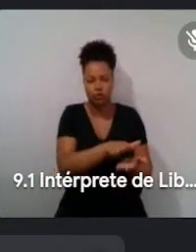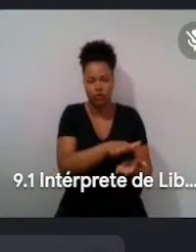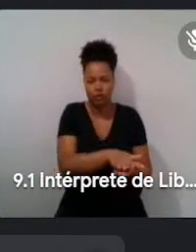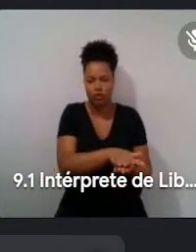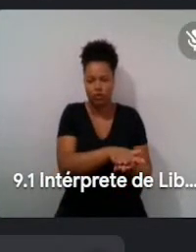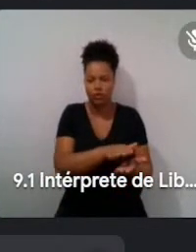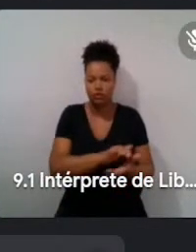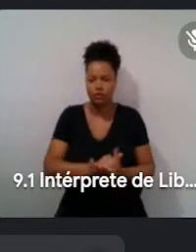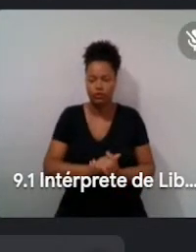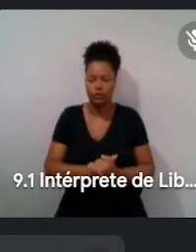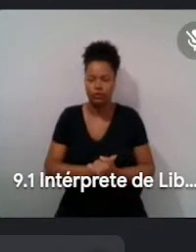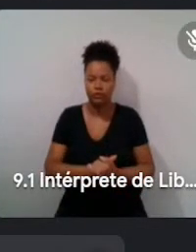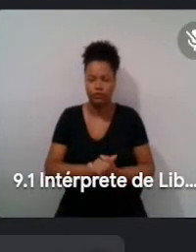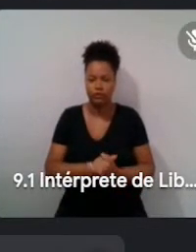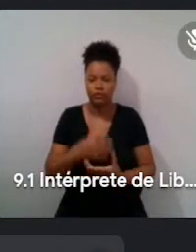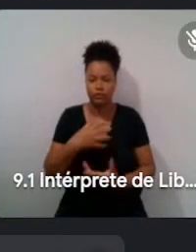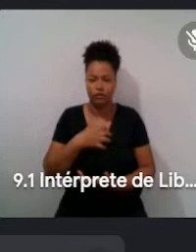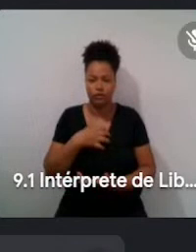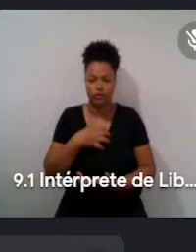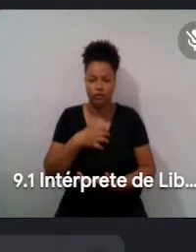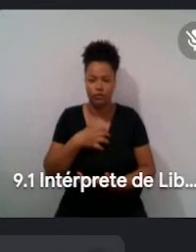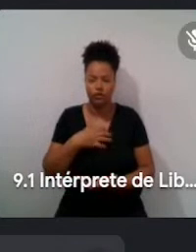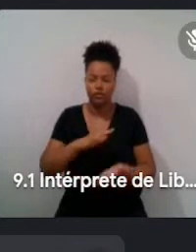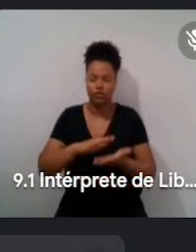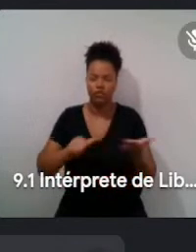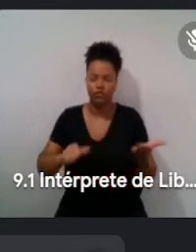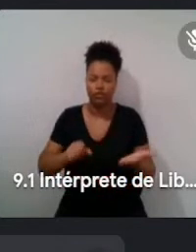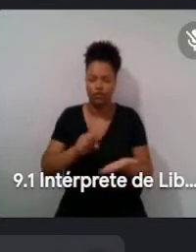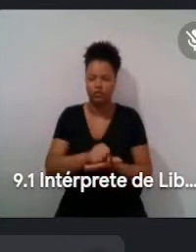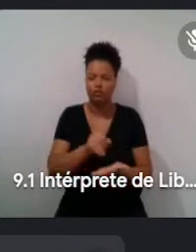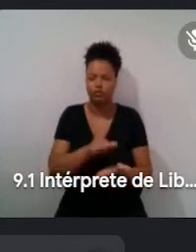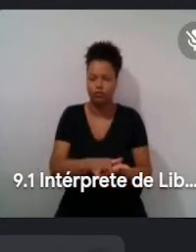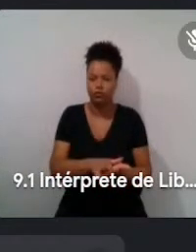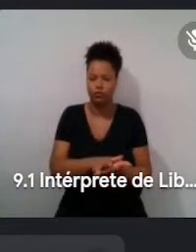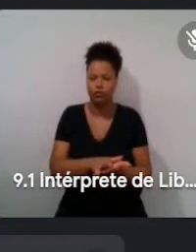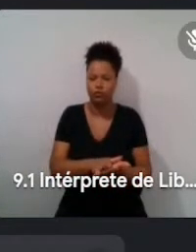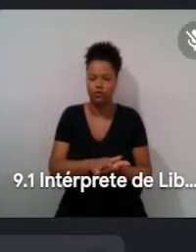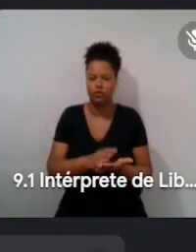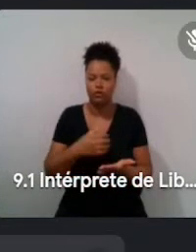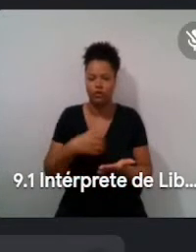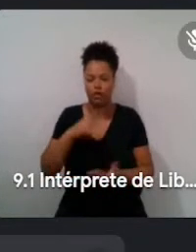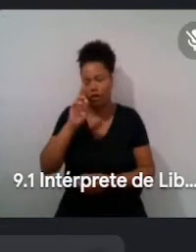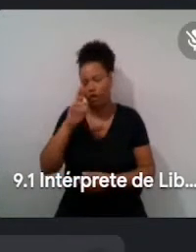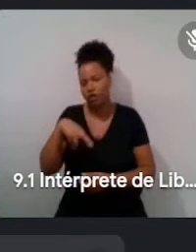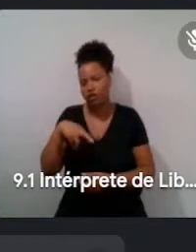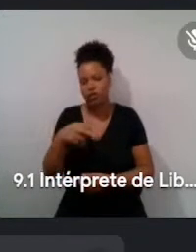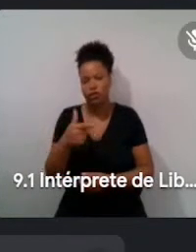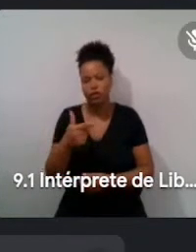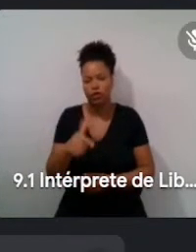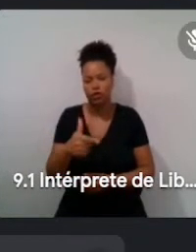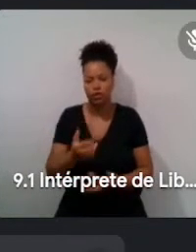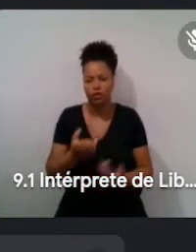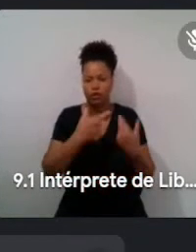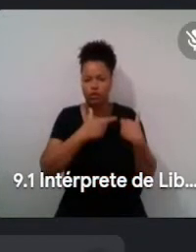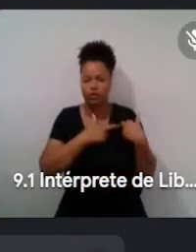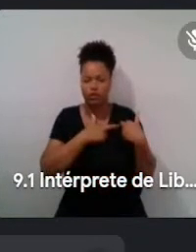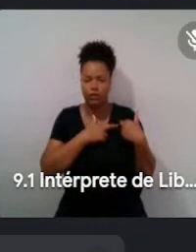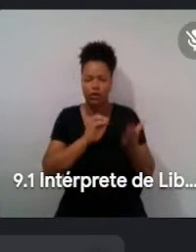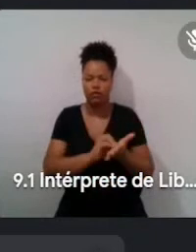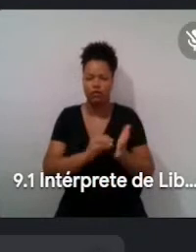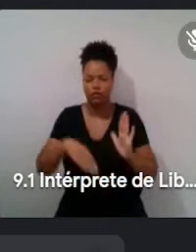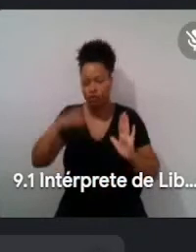e no sentido de afastar a aplicação da multa em razão de não ter sido responsável por descumprimento de decisão